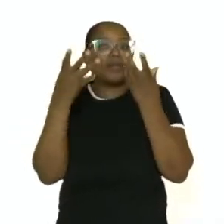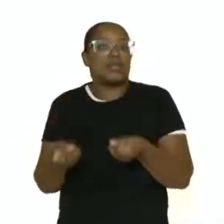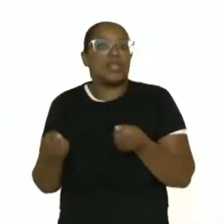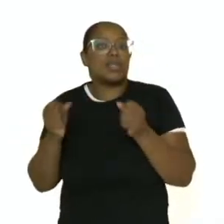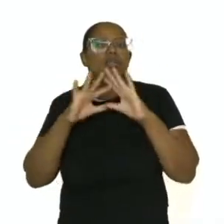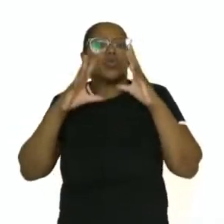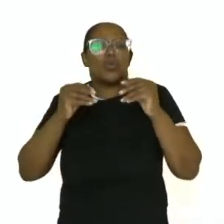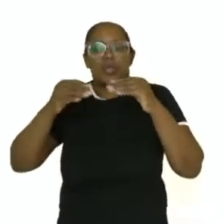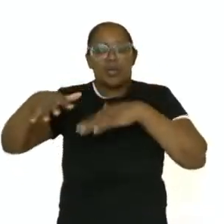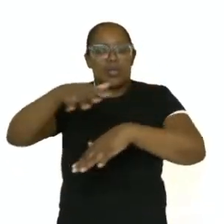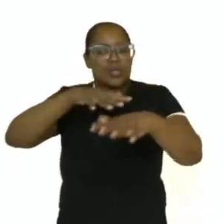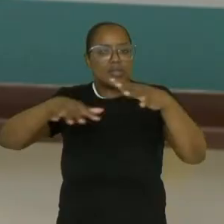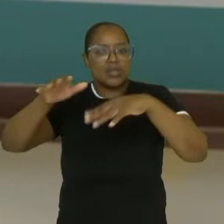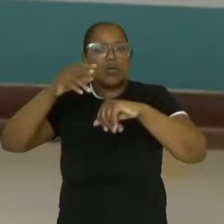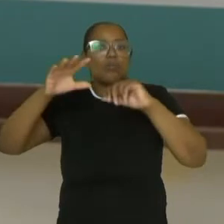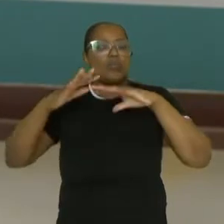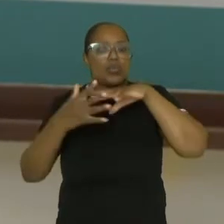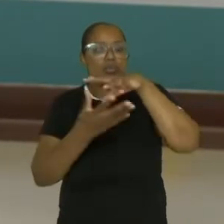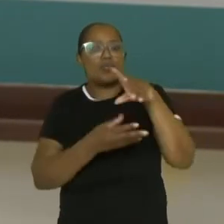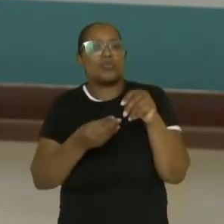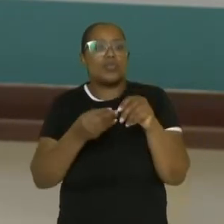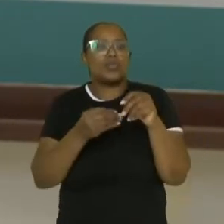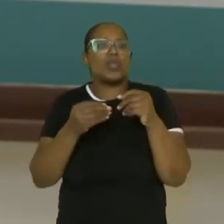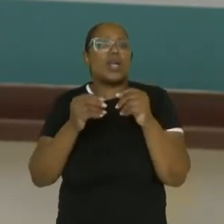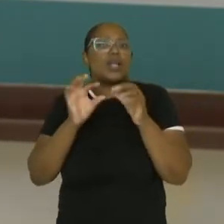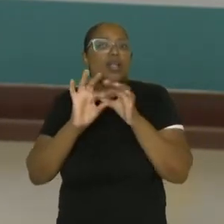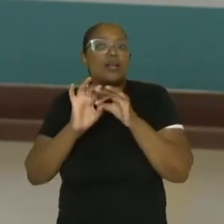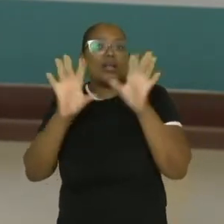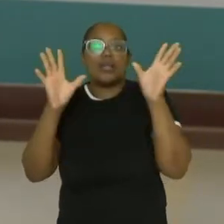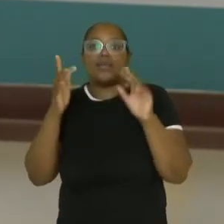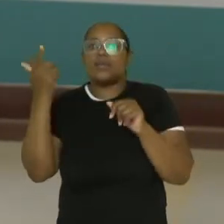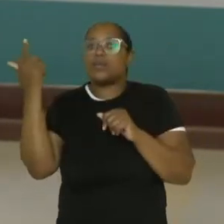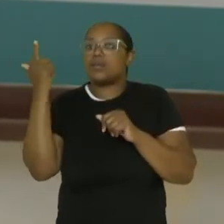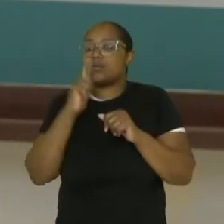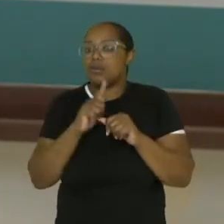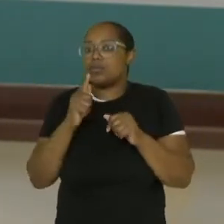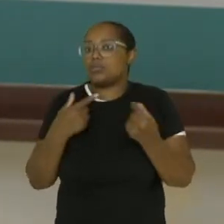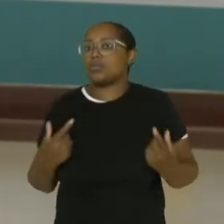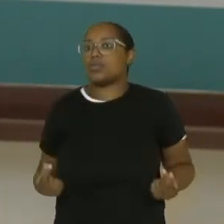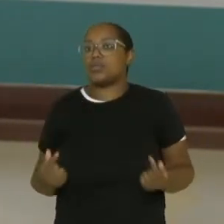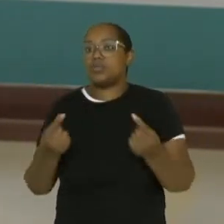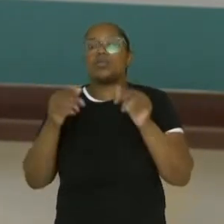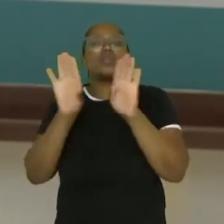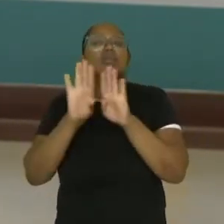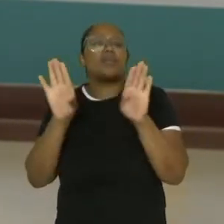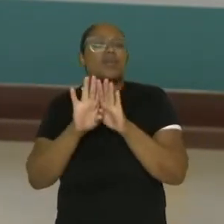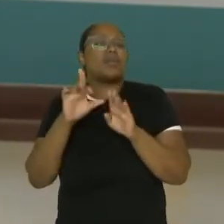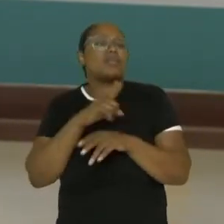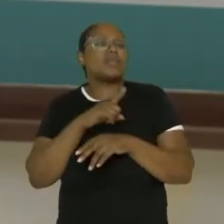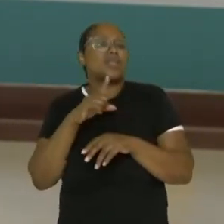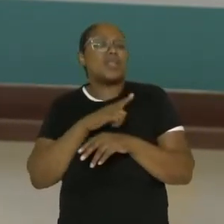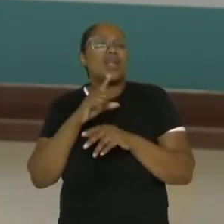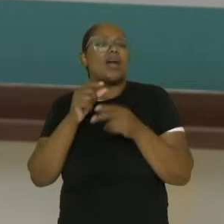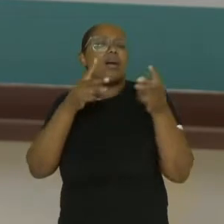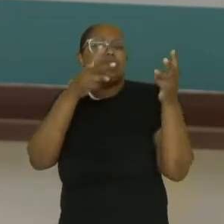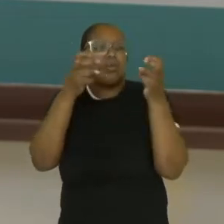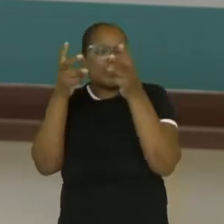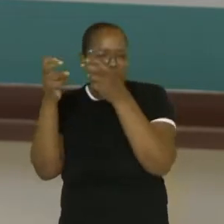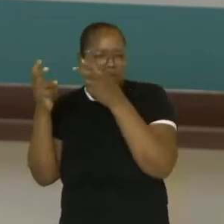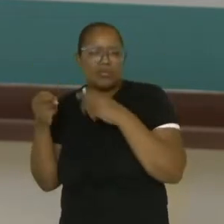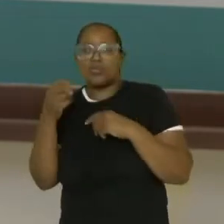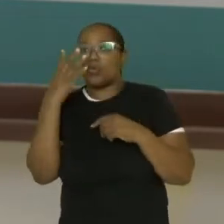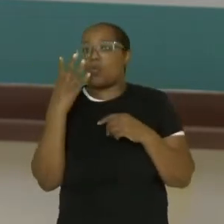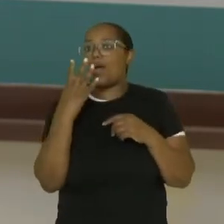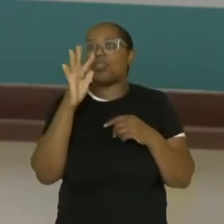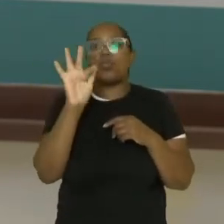mundial, literalmente calcada em cima da livre concorrência. Nessas fases, nós vamos ter objetivamente a observação de 4